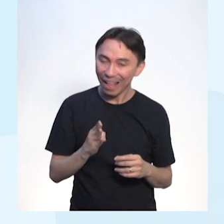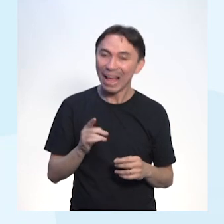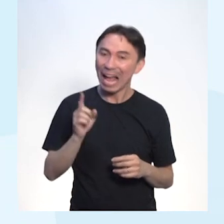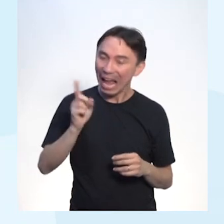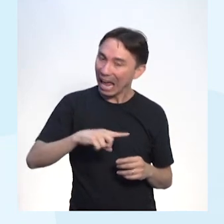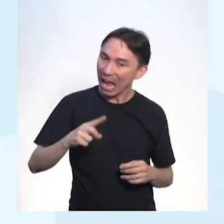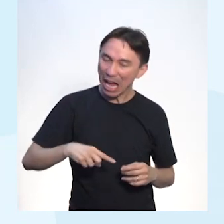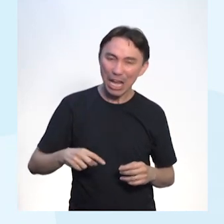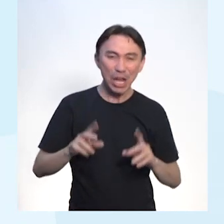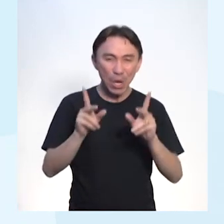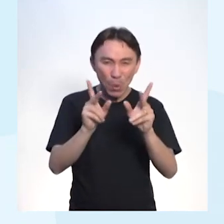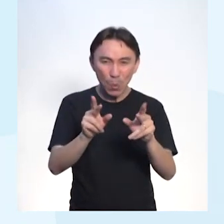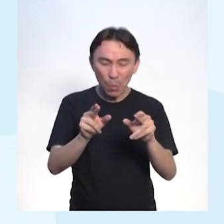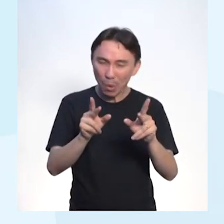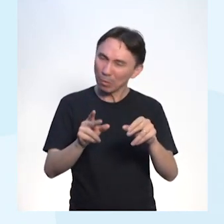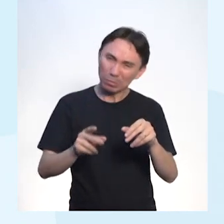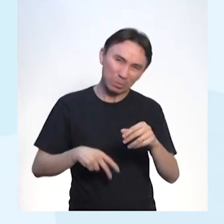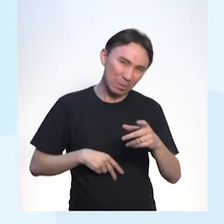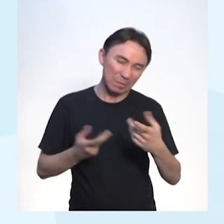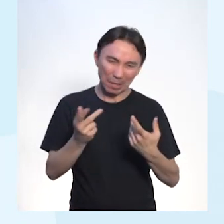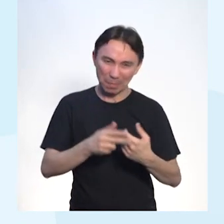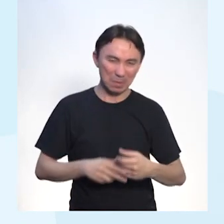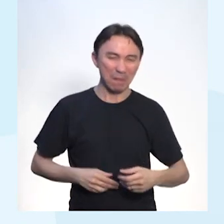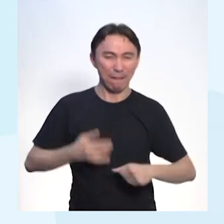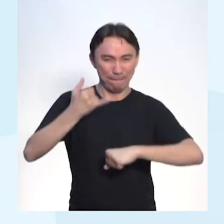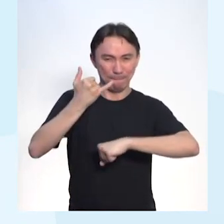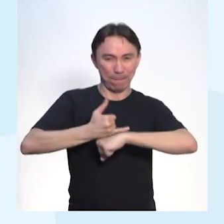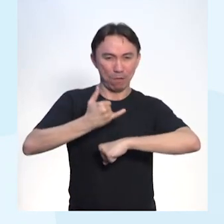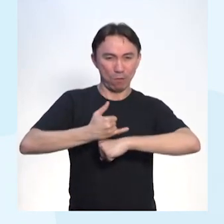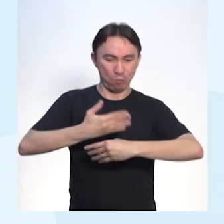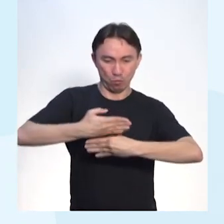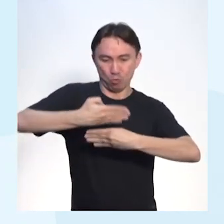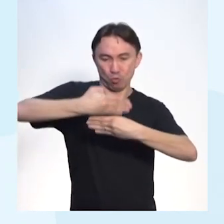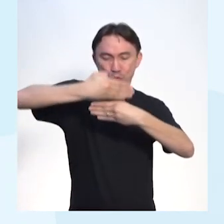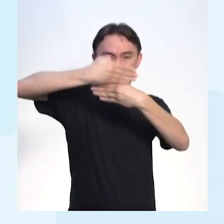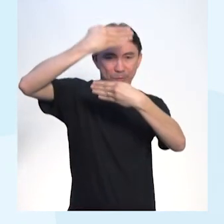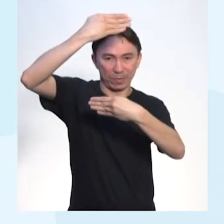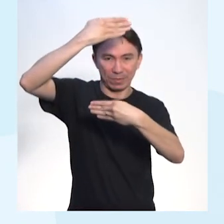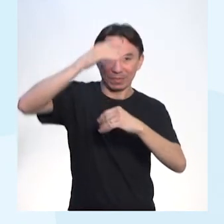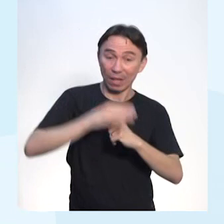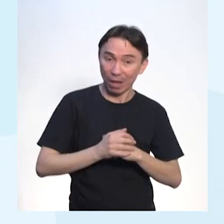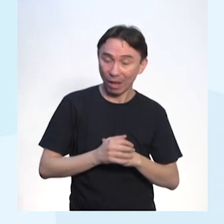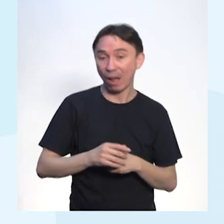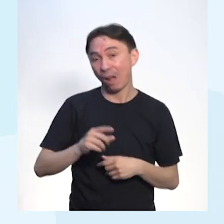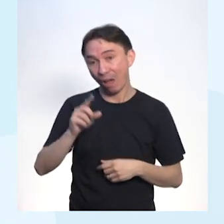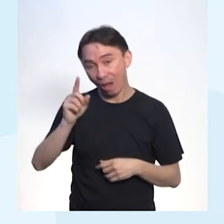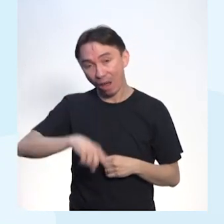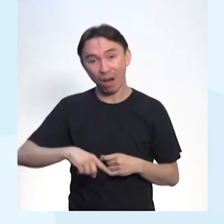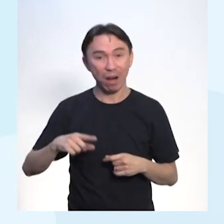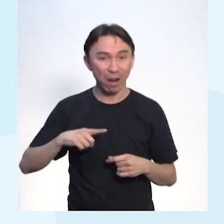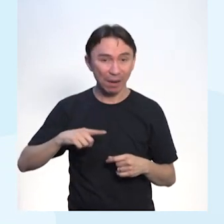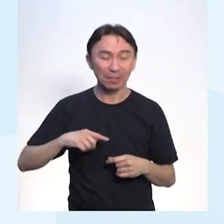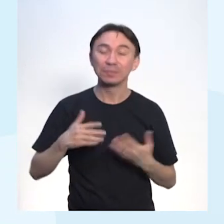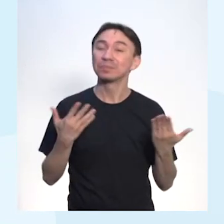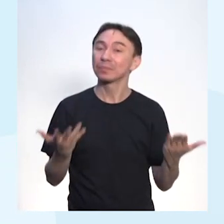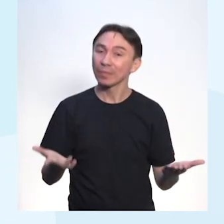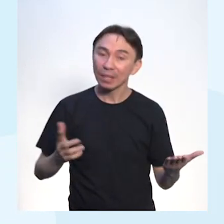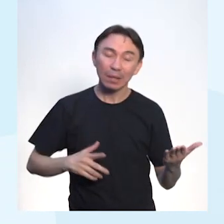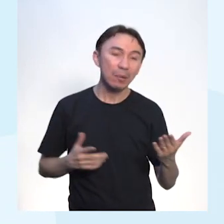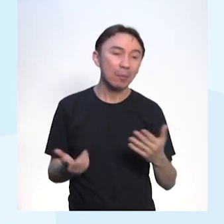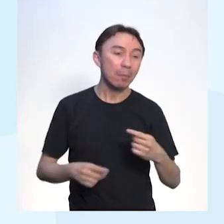linha imaginária, mas que ela fazia aí o limítrofe entre a